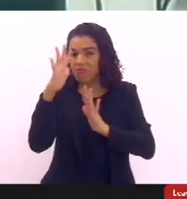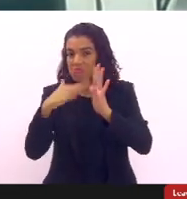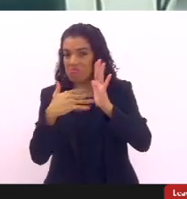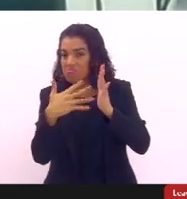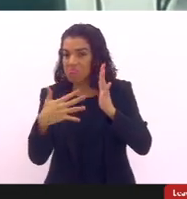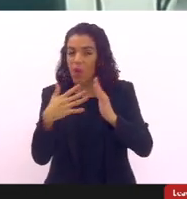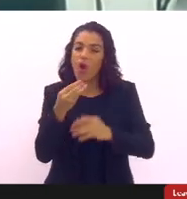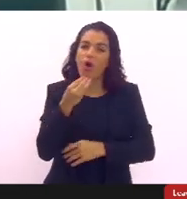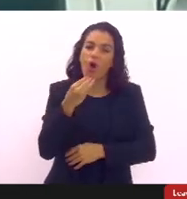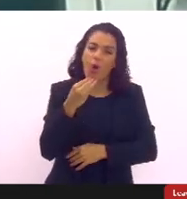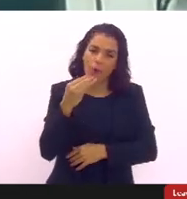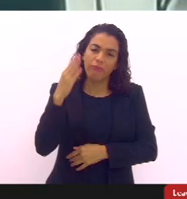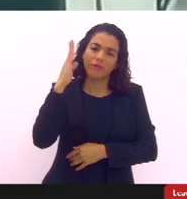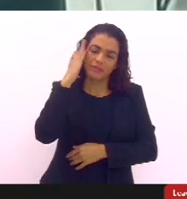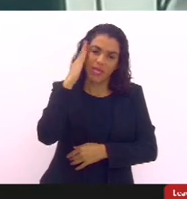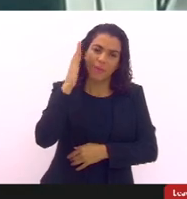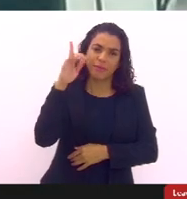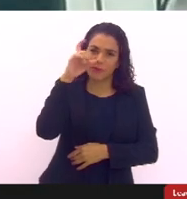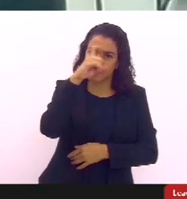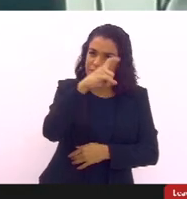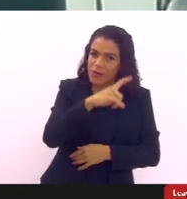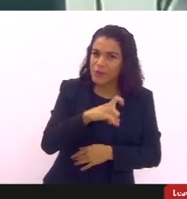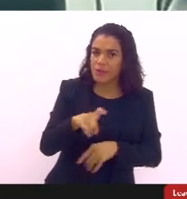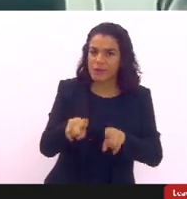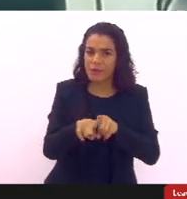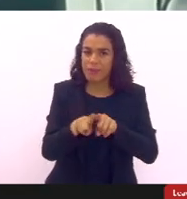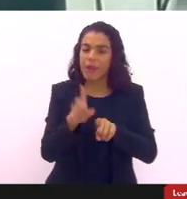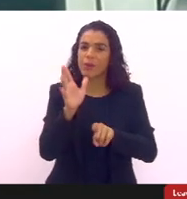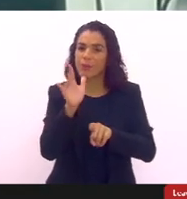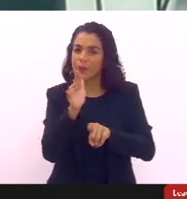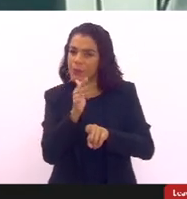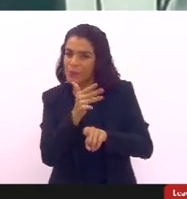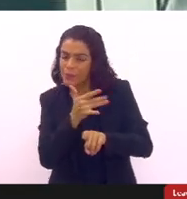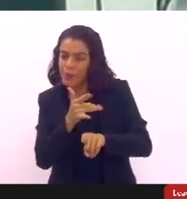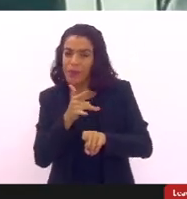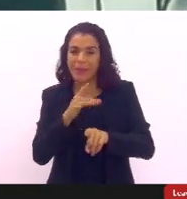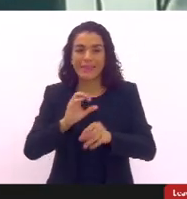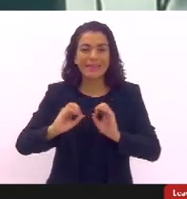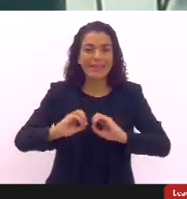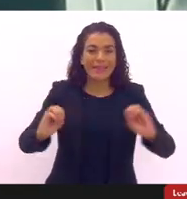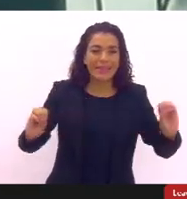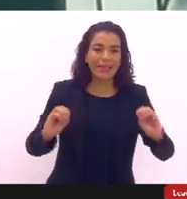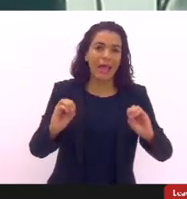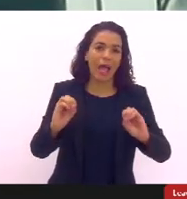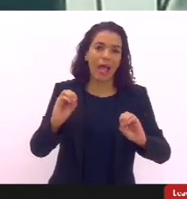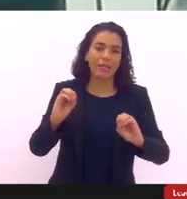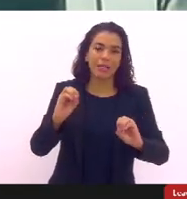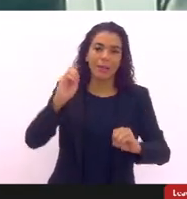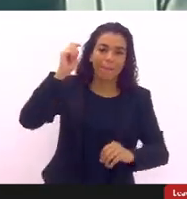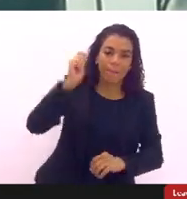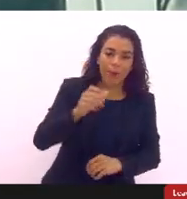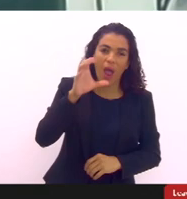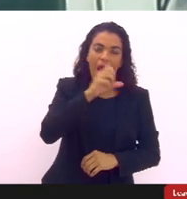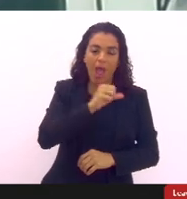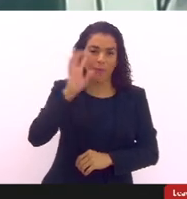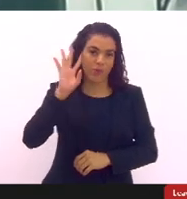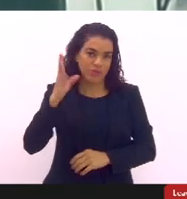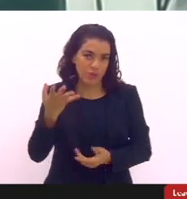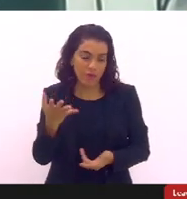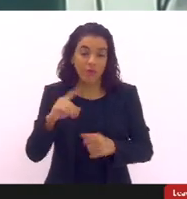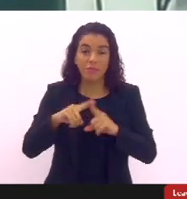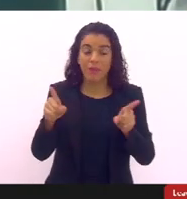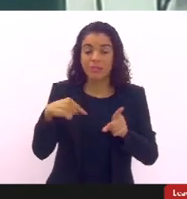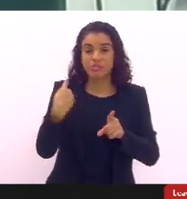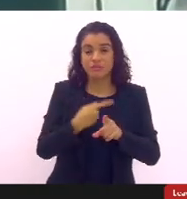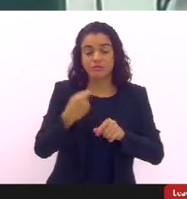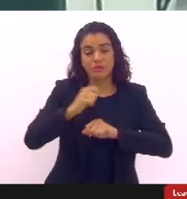com todas as dificuldades, né, e as morosidades que a gente entende, que as coisas não acontecem da noite para o dia, mas a gente precisa deixar